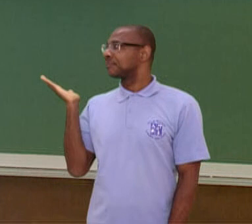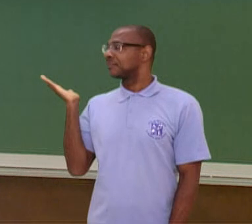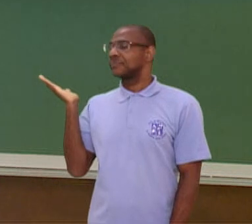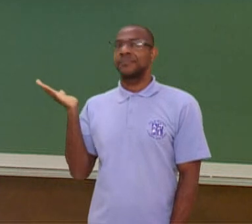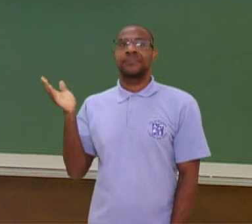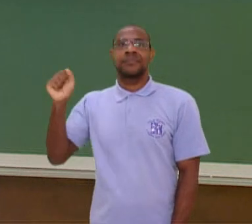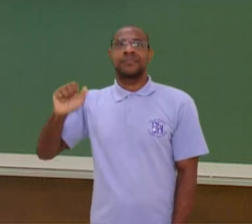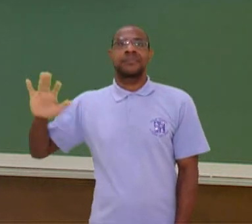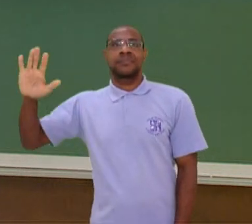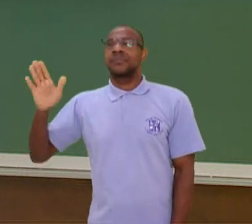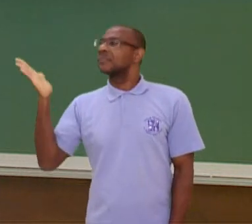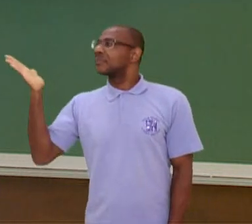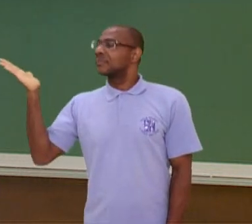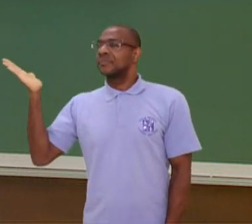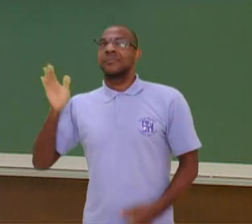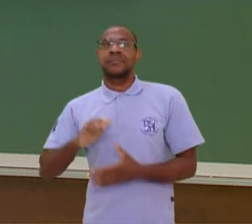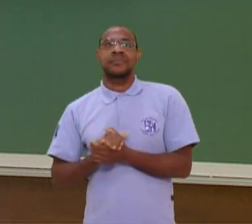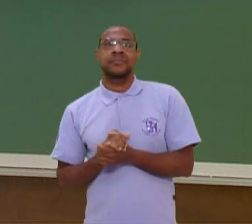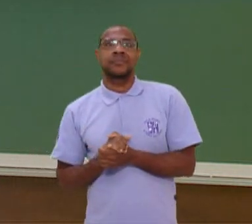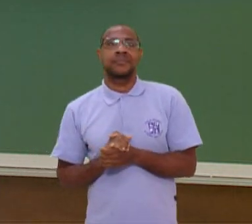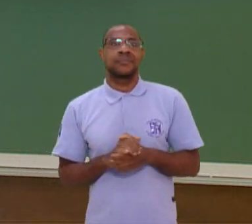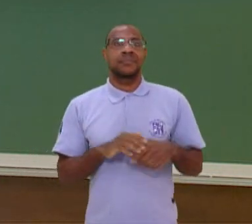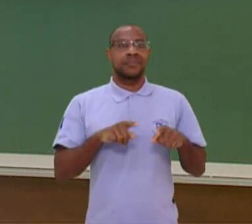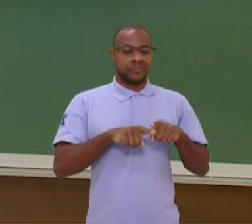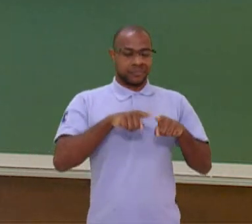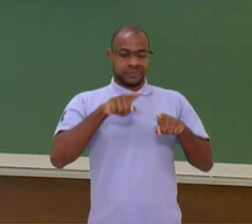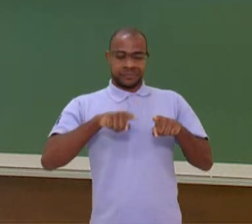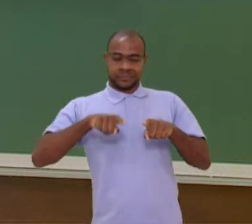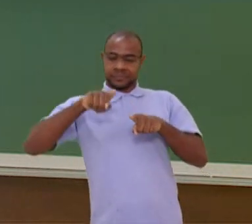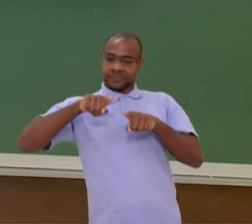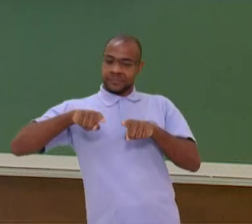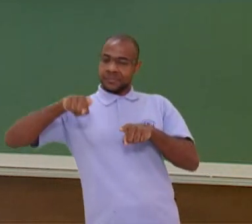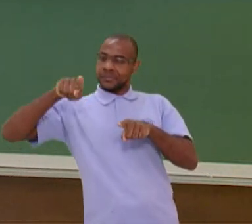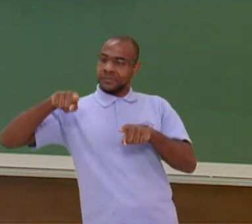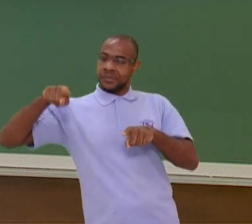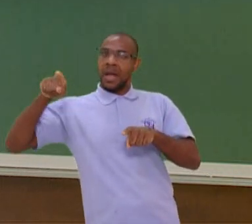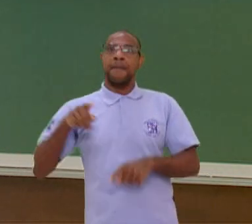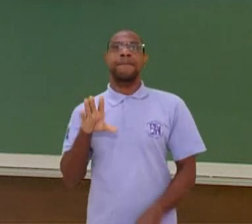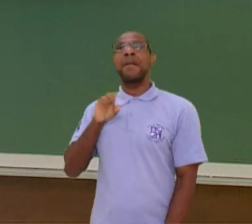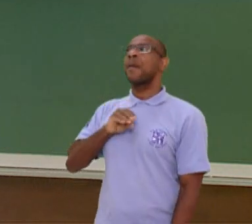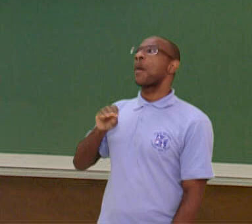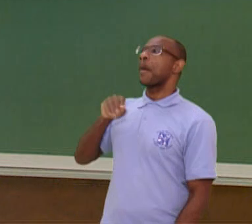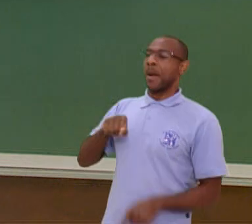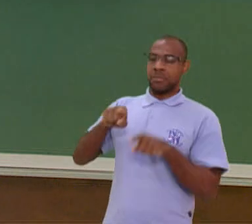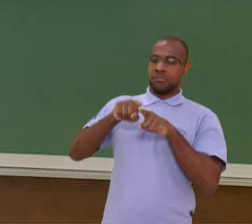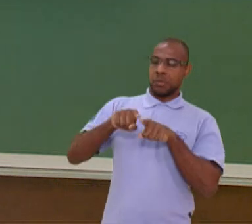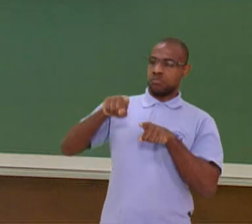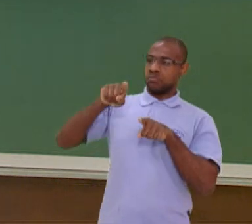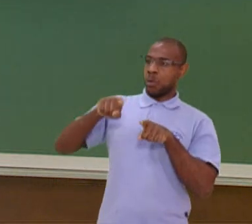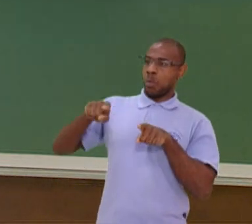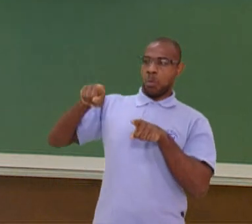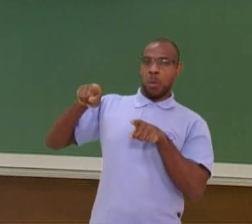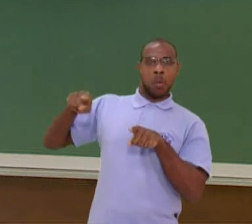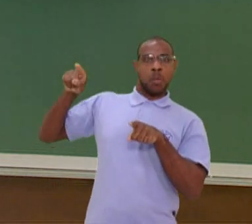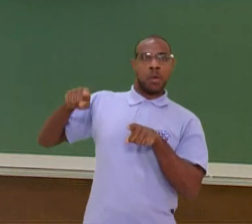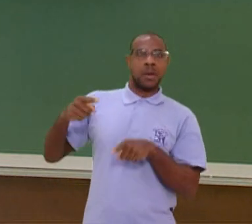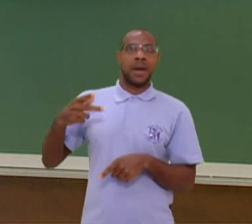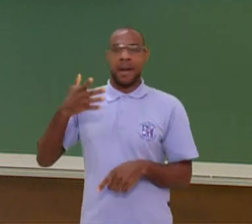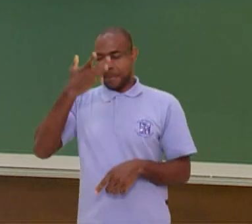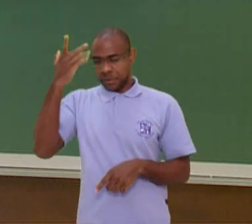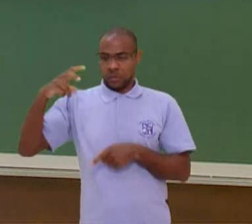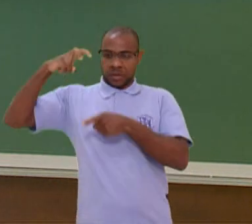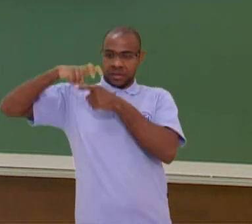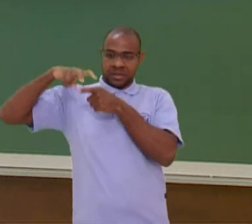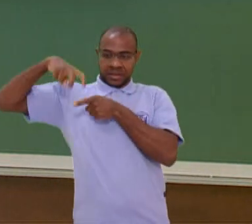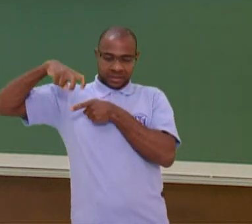lado. Aí você vai ter o quê? O aspecto de você estar trabalhando ali com esse degrau que você vai ter, ou essa